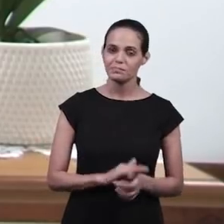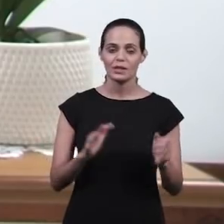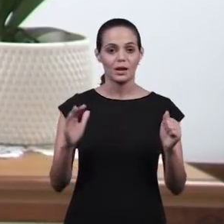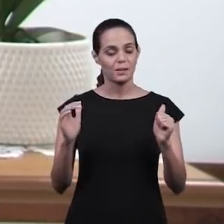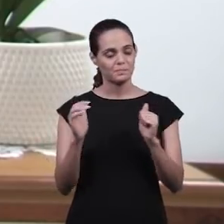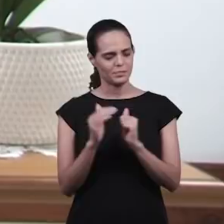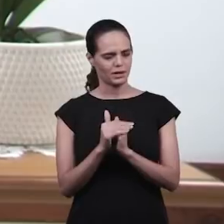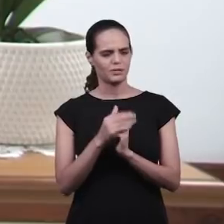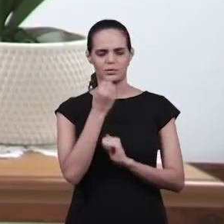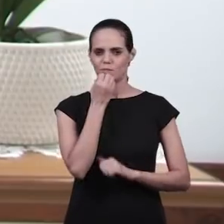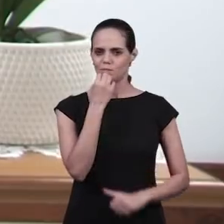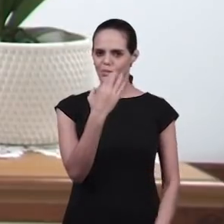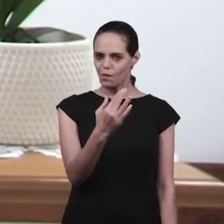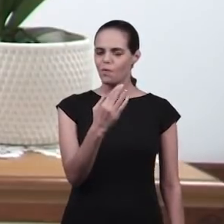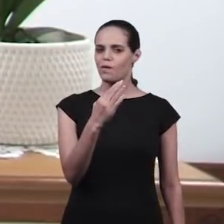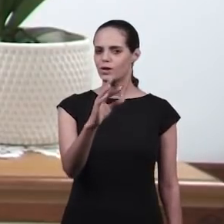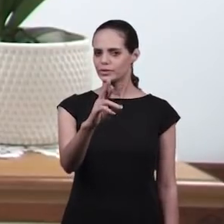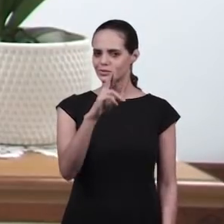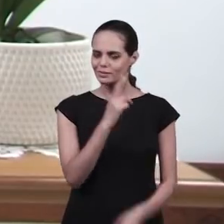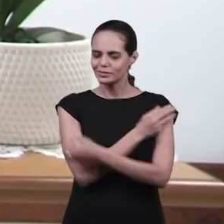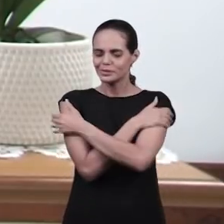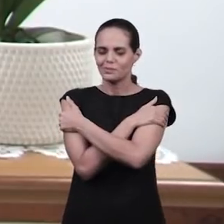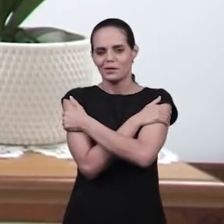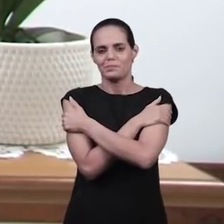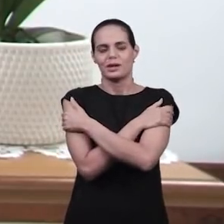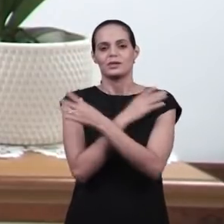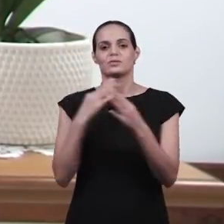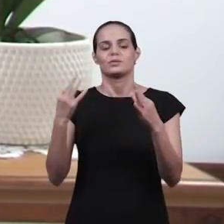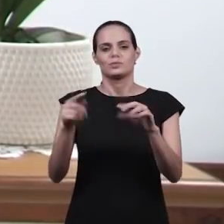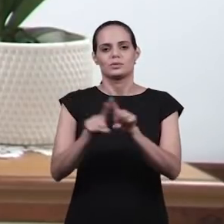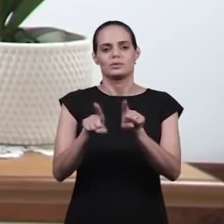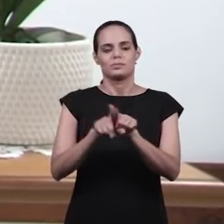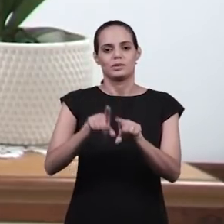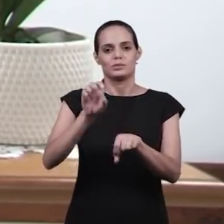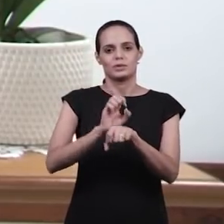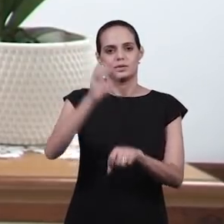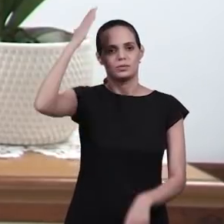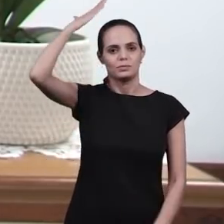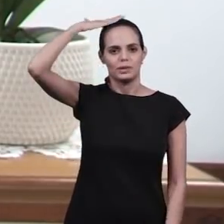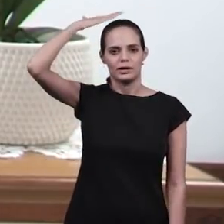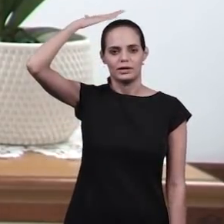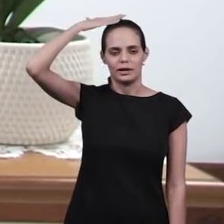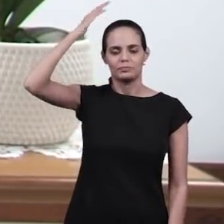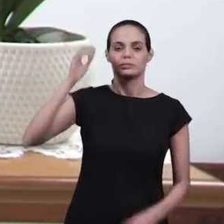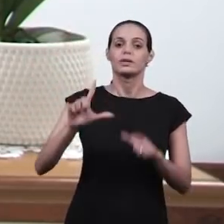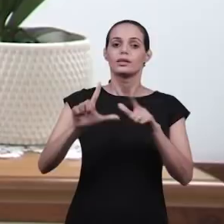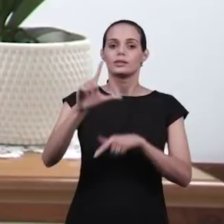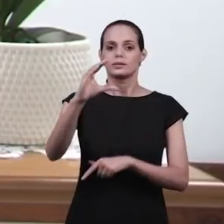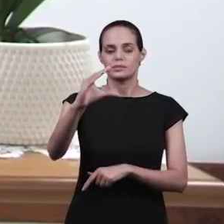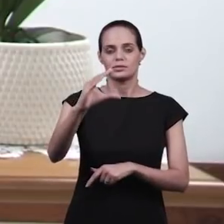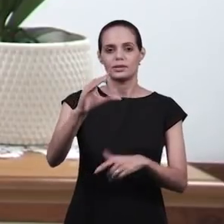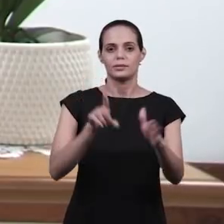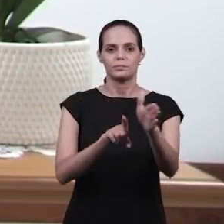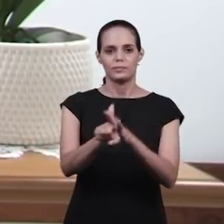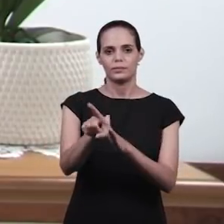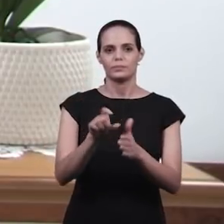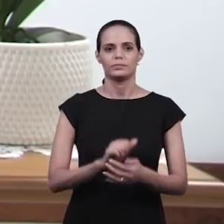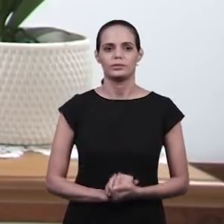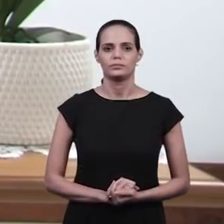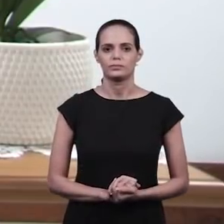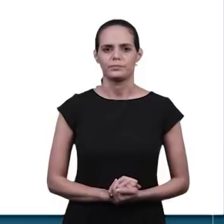Amém. Tivemos então a resposta do Gelson. Um abraço ao nosso companheiro e aos irmãos do Paraná. A letra C agora,